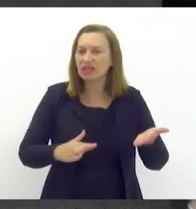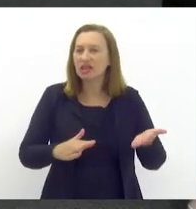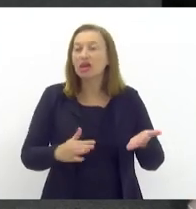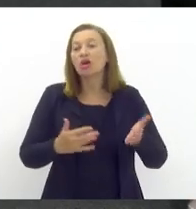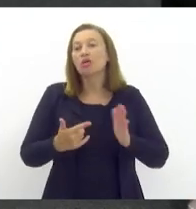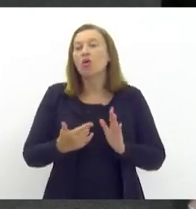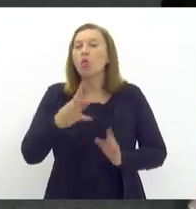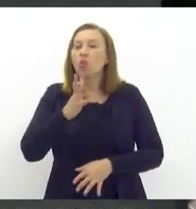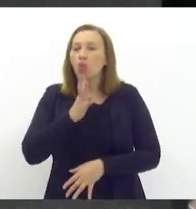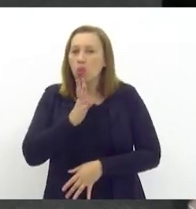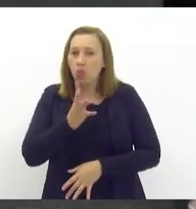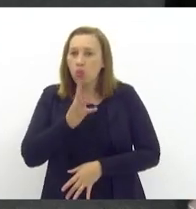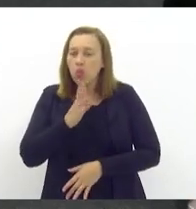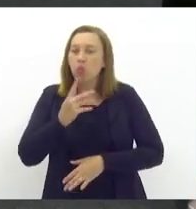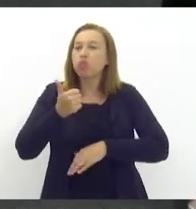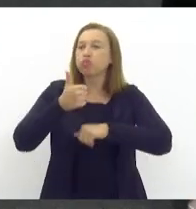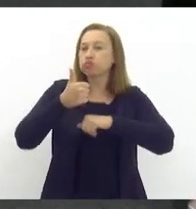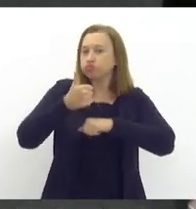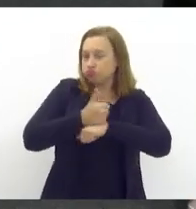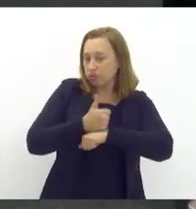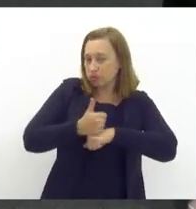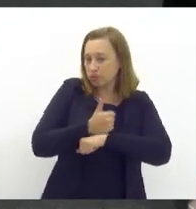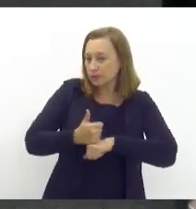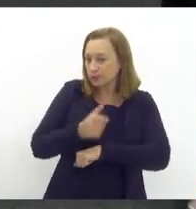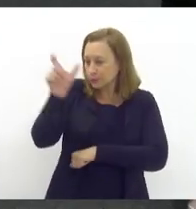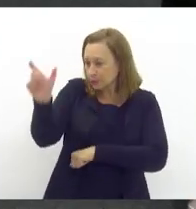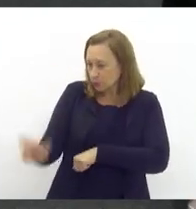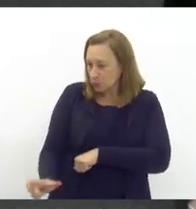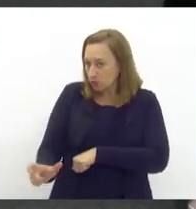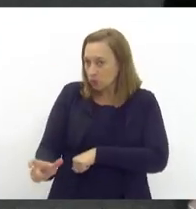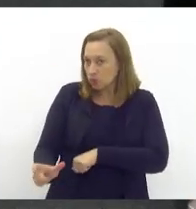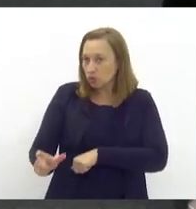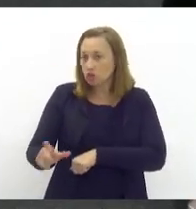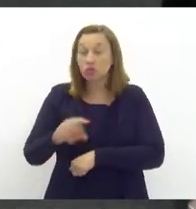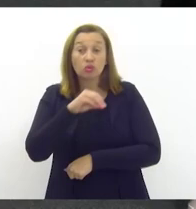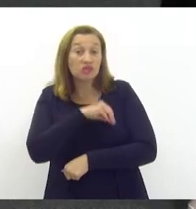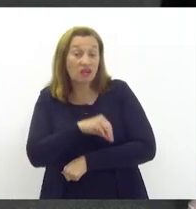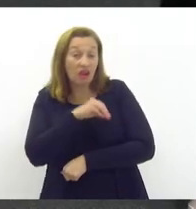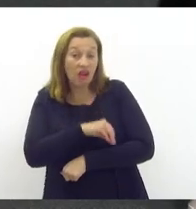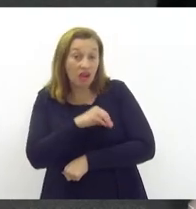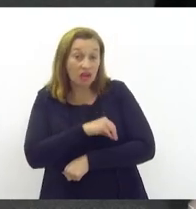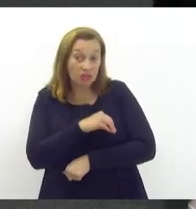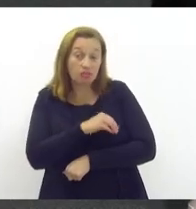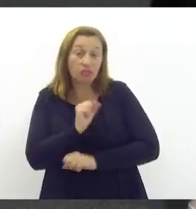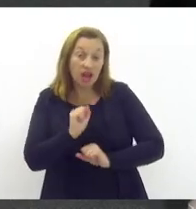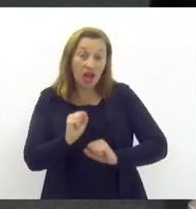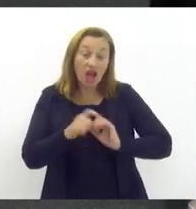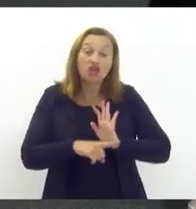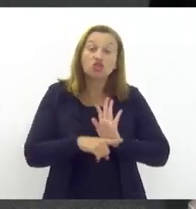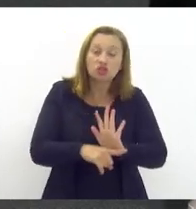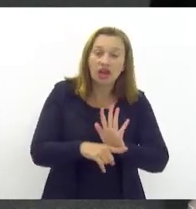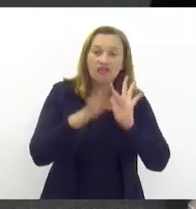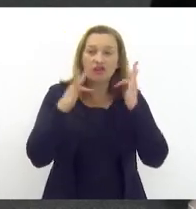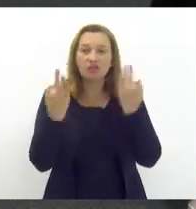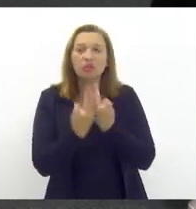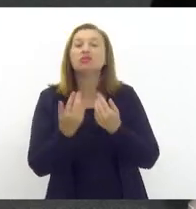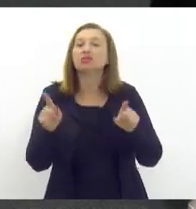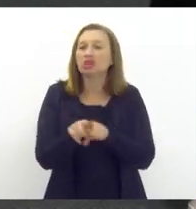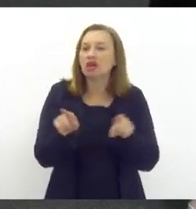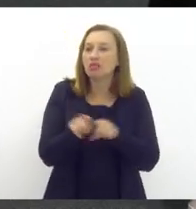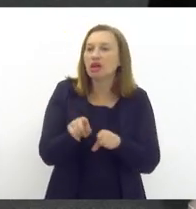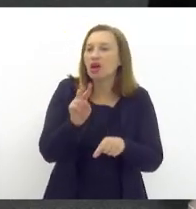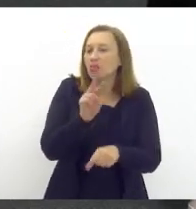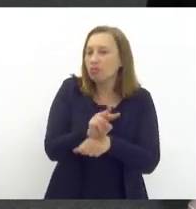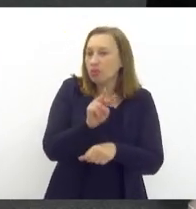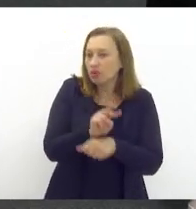sejam reconhecidas profissionalmente, garantindo ali o sustento das suas famílias, garantindo, sim, a preservação do